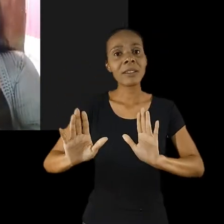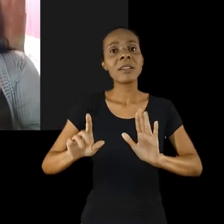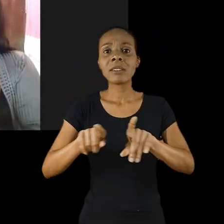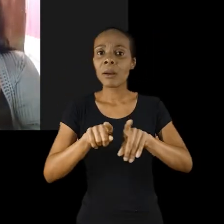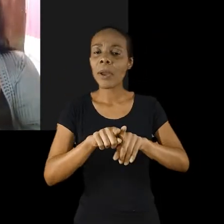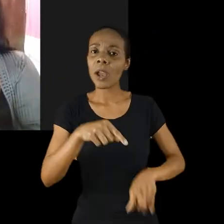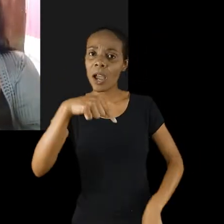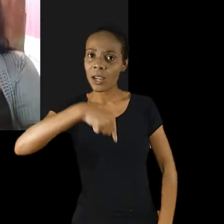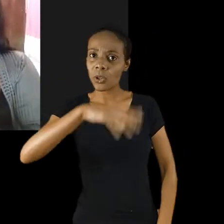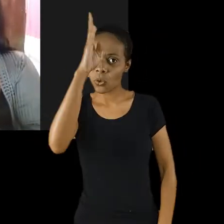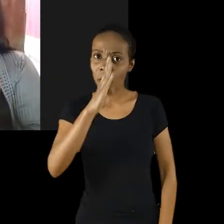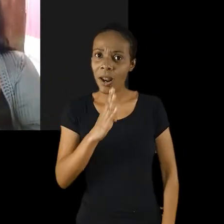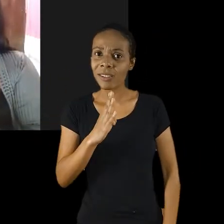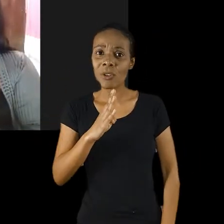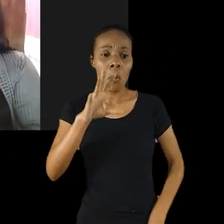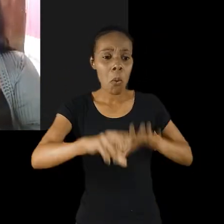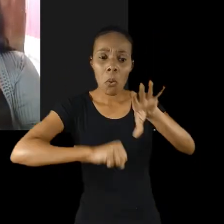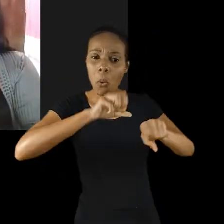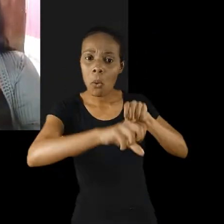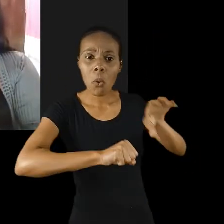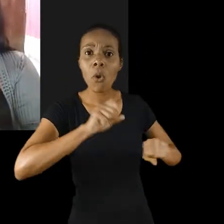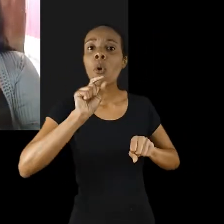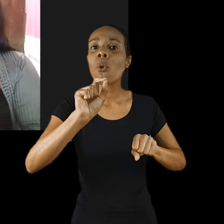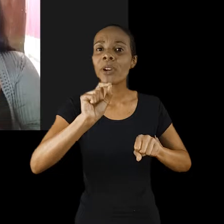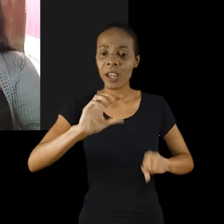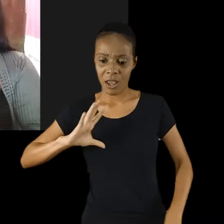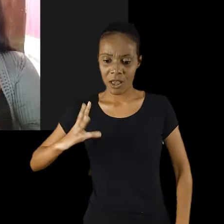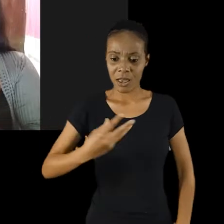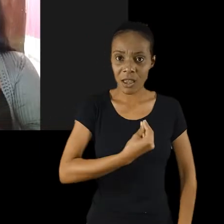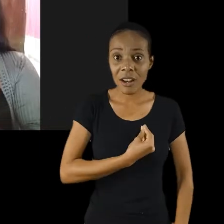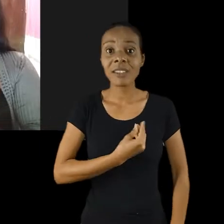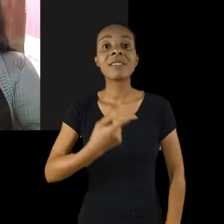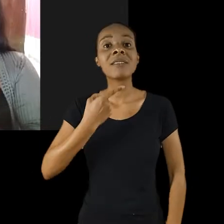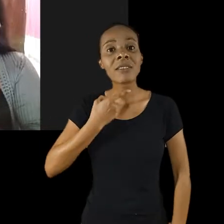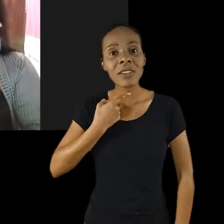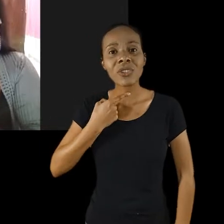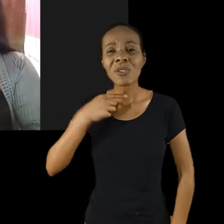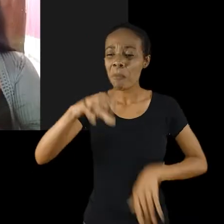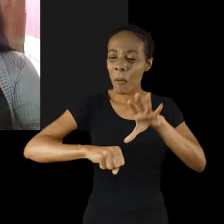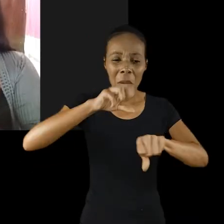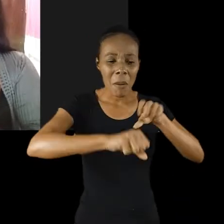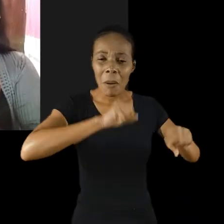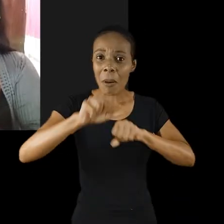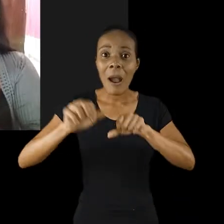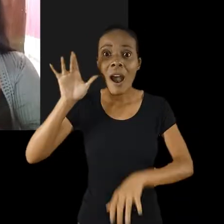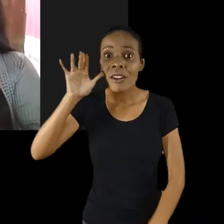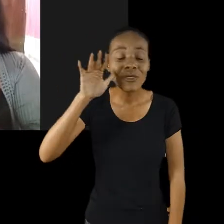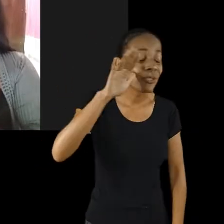estatística de consumo de pornografia trans, né? De pornografia travesti, assim.